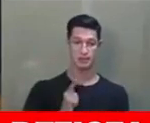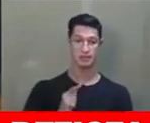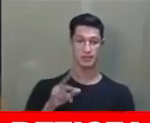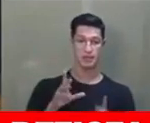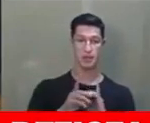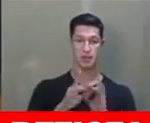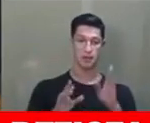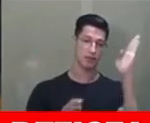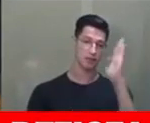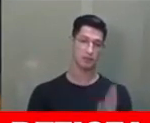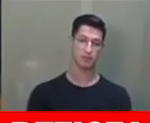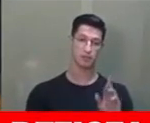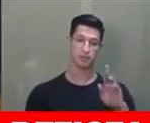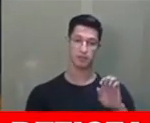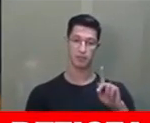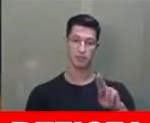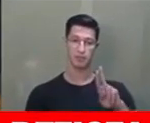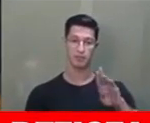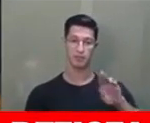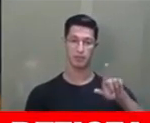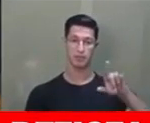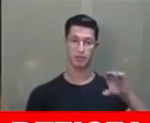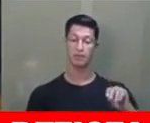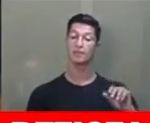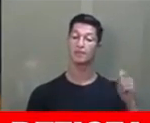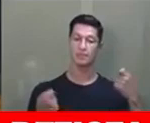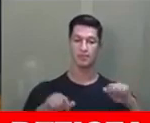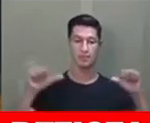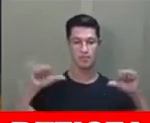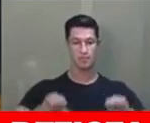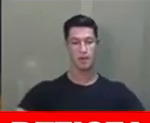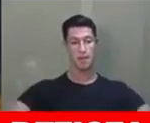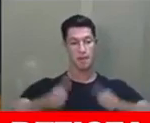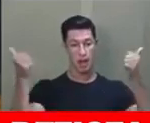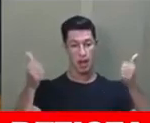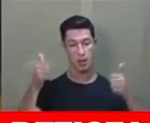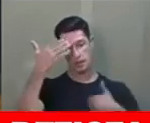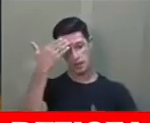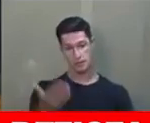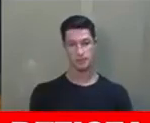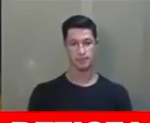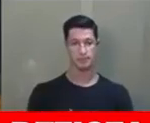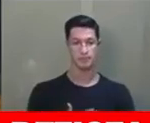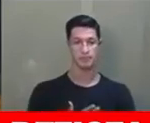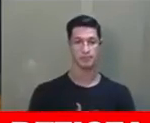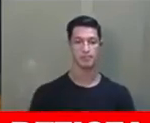brasileira. O repúdio do Congresso tem que ser muito maior do que foi até agora. Muito obrigado.